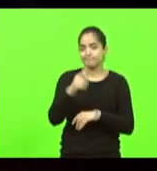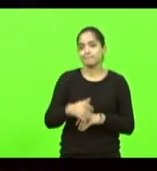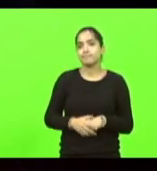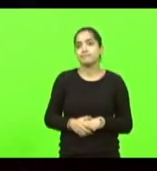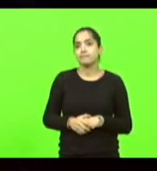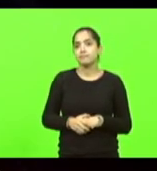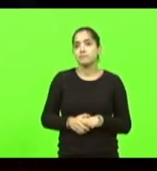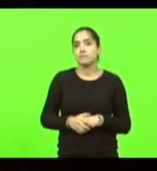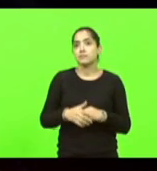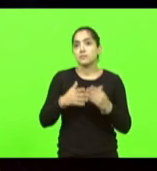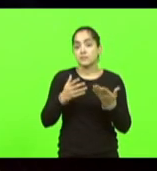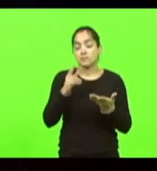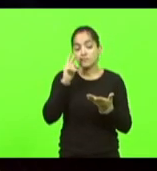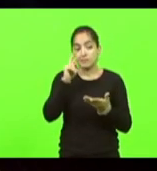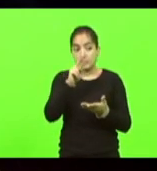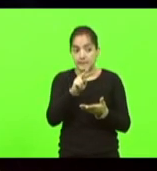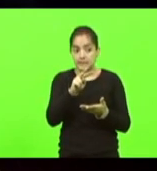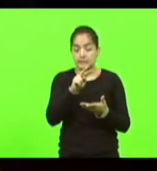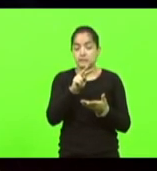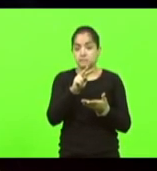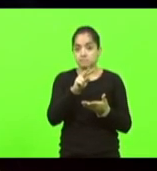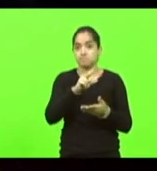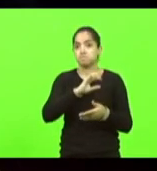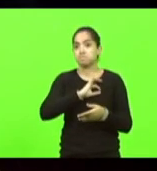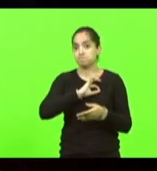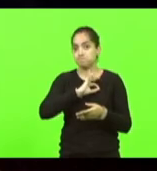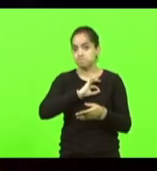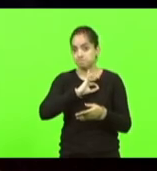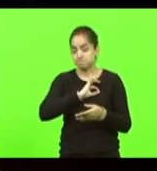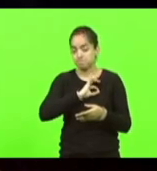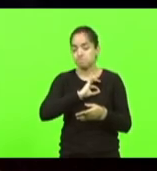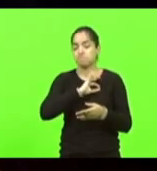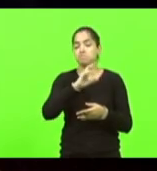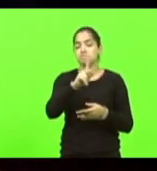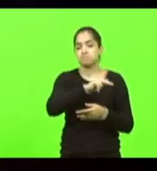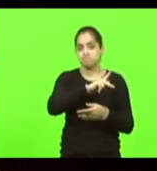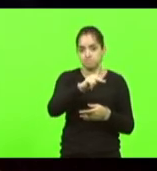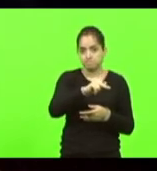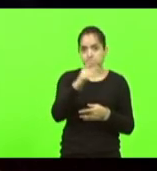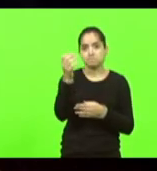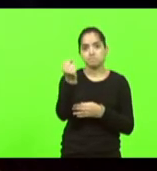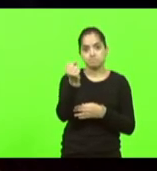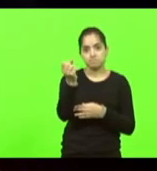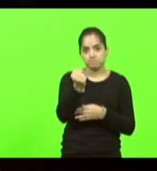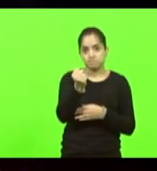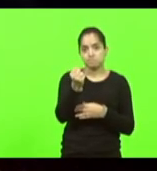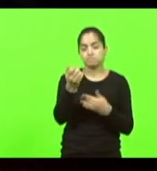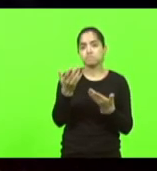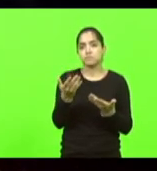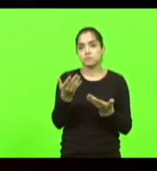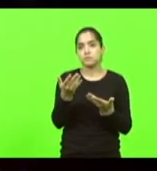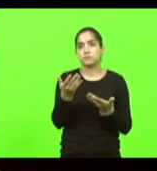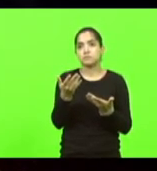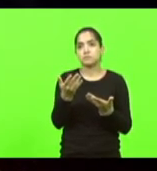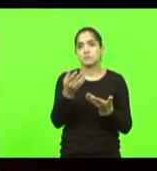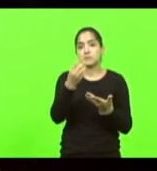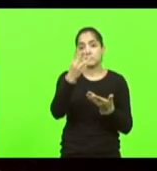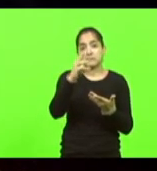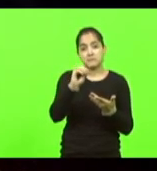em que eu vi policiais professores aposentados ficarem